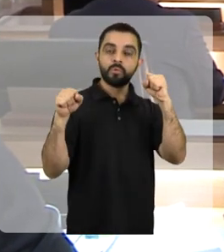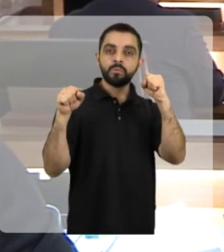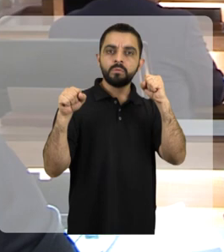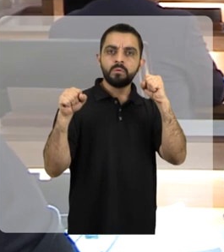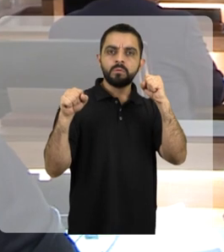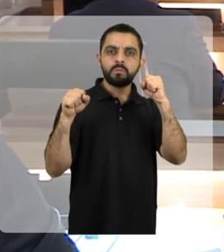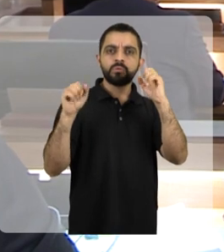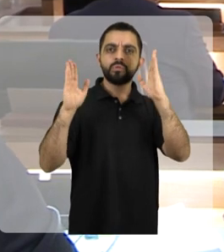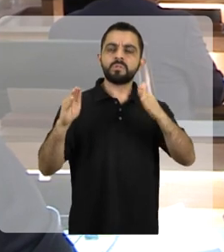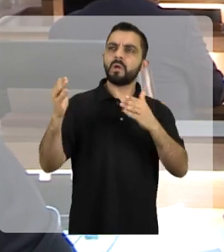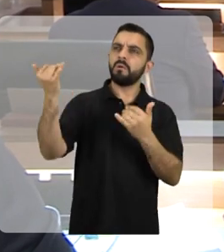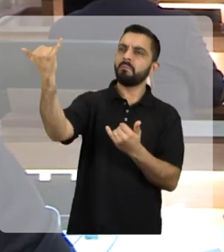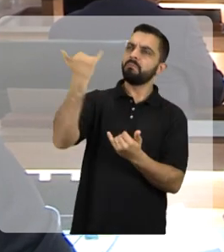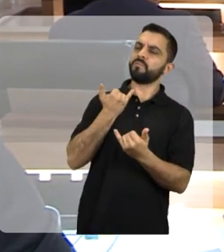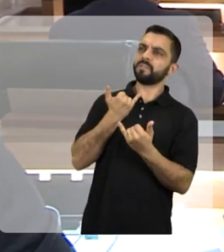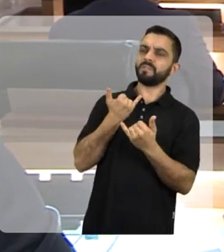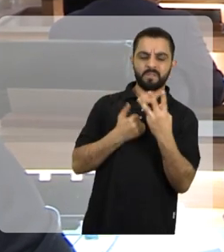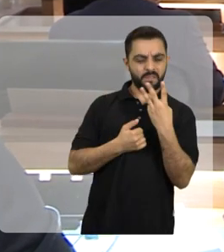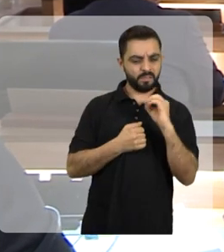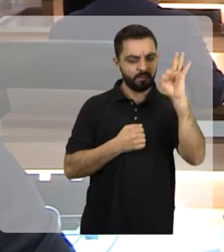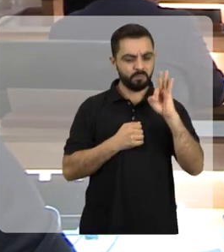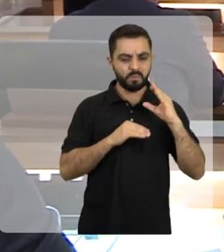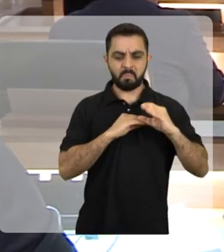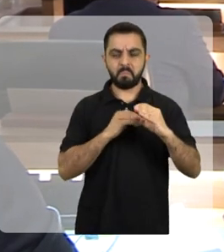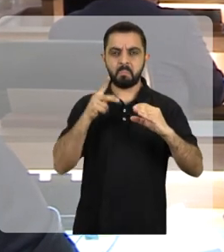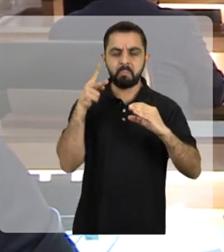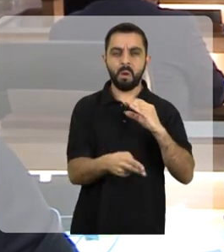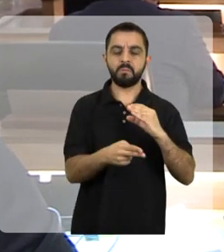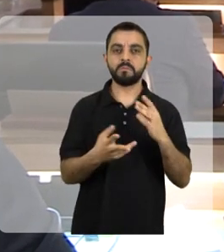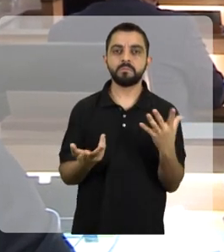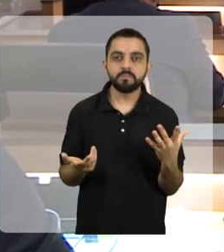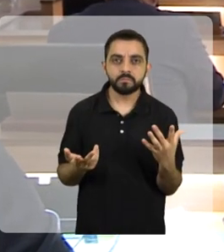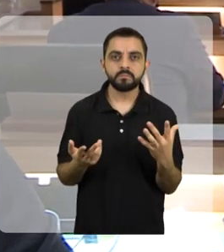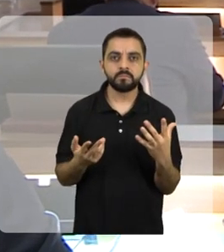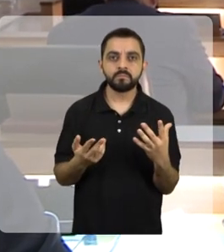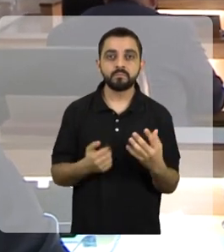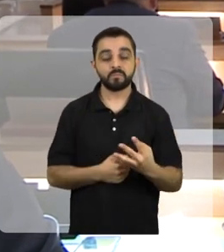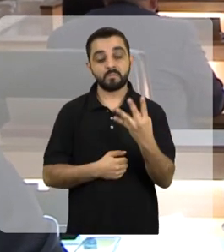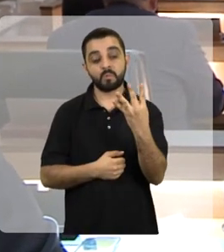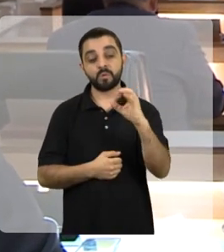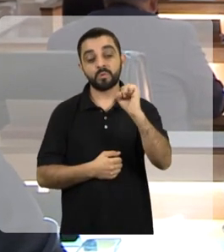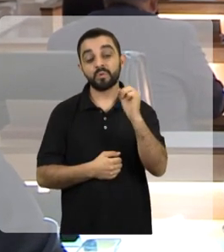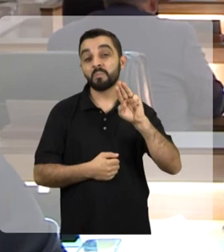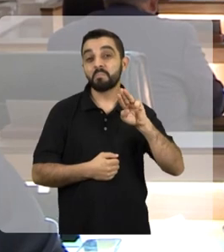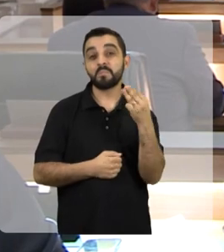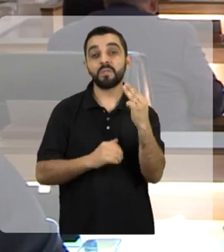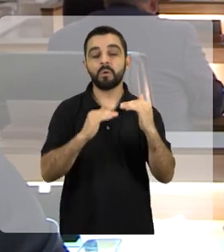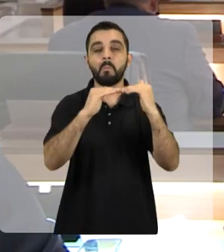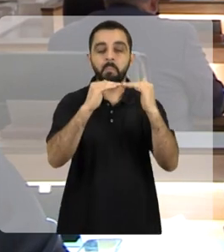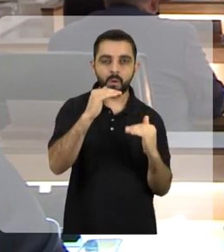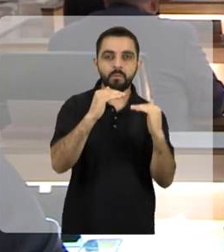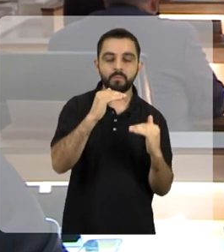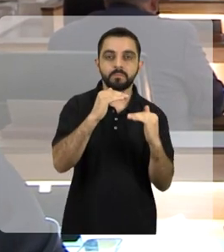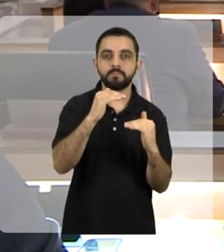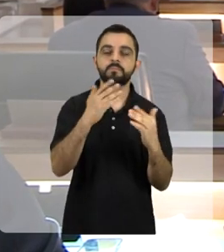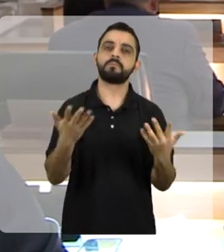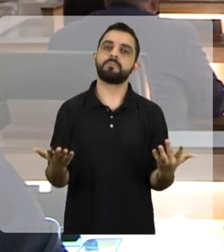com 30% a menos no nosso orçamento, com 48 milhões e 300 mil reais a menos na nossa